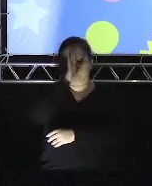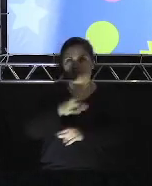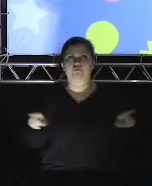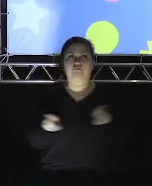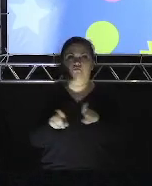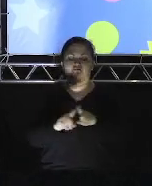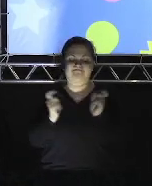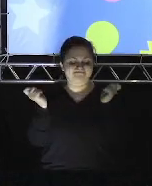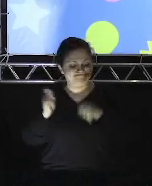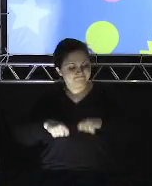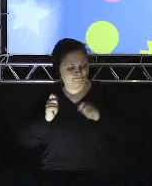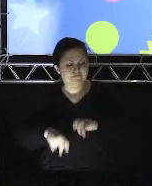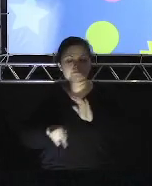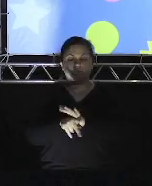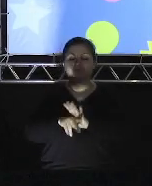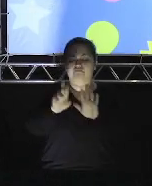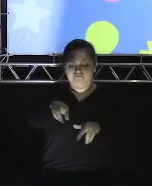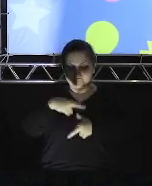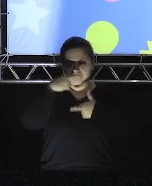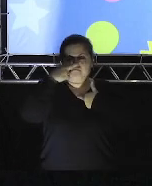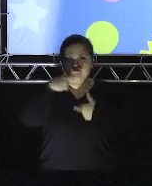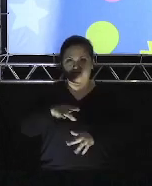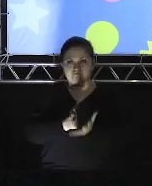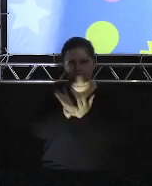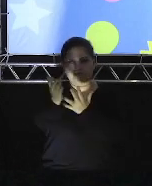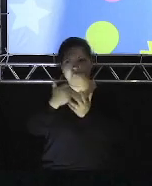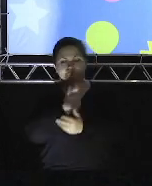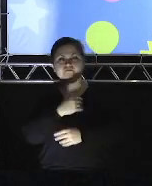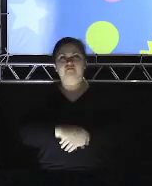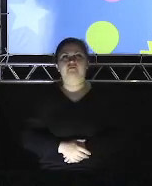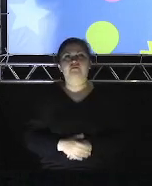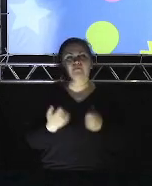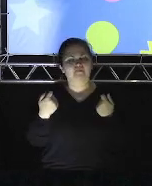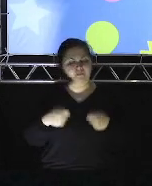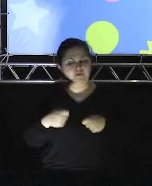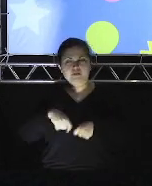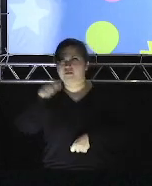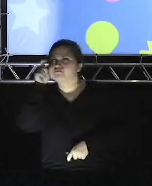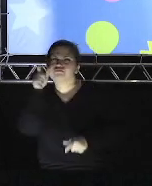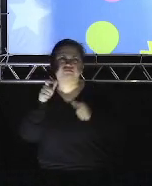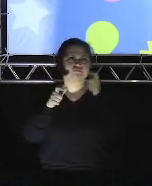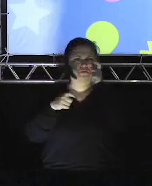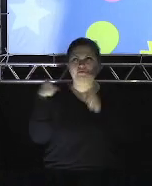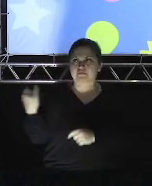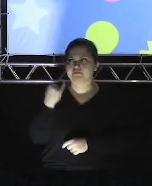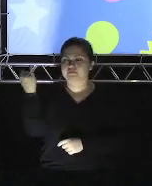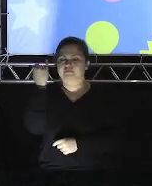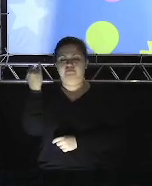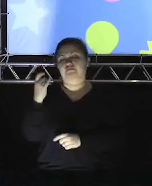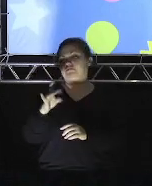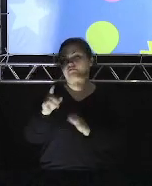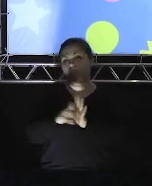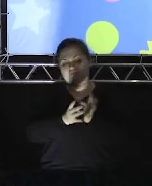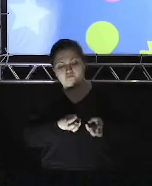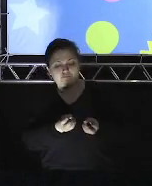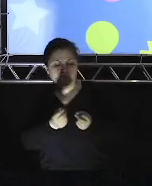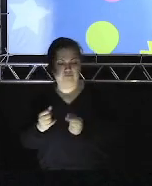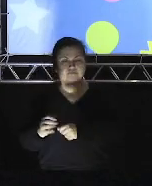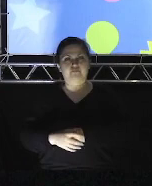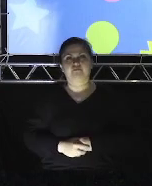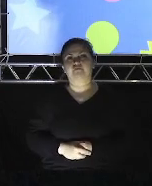A gente precisa respirar feedback, né? Prestar atenção ao que é importante, não apenas no que é